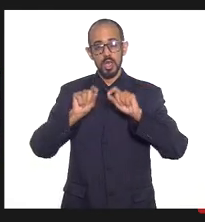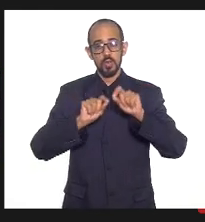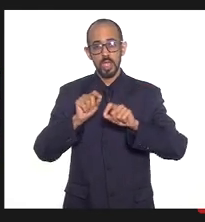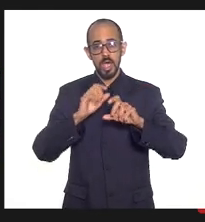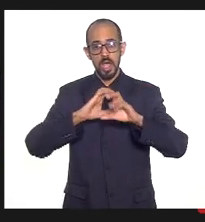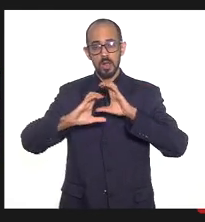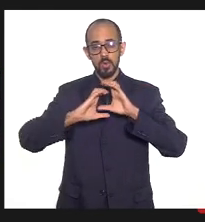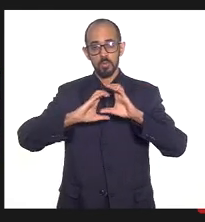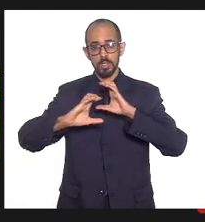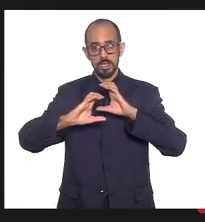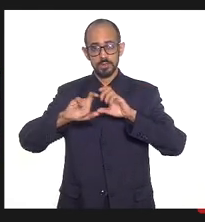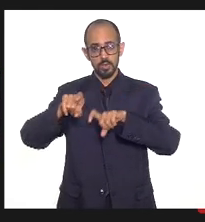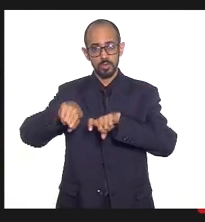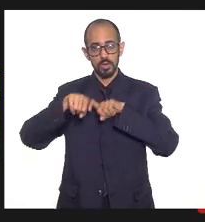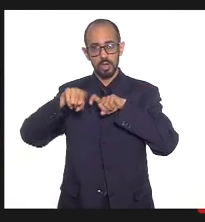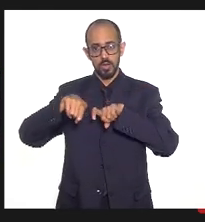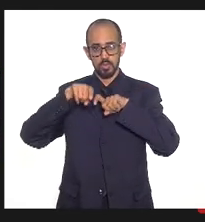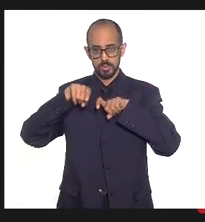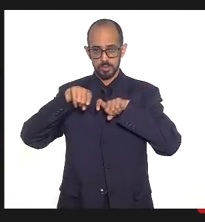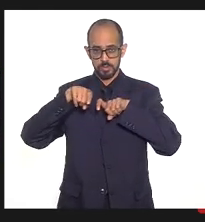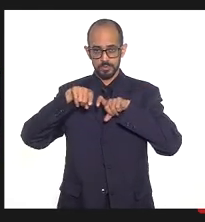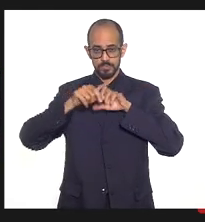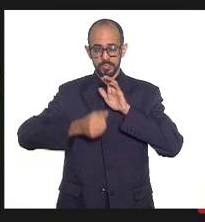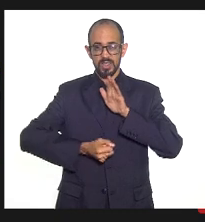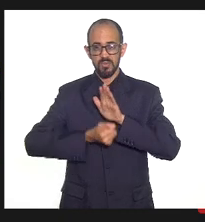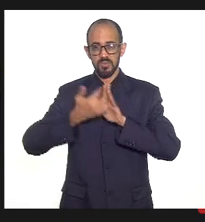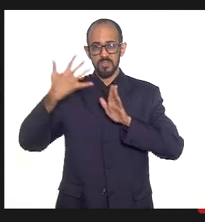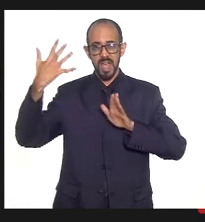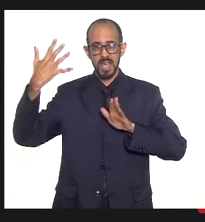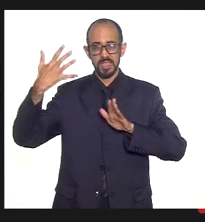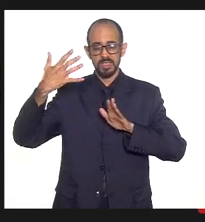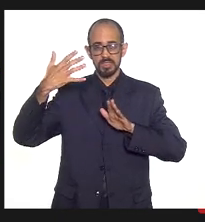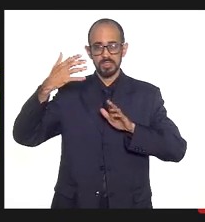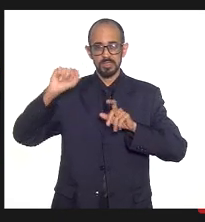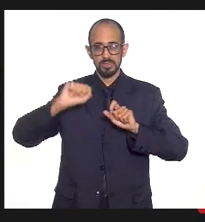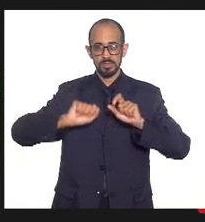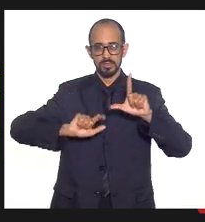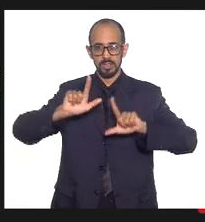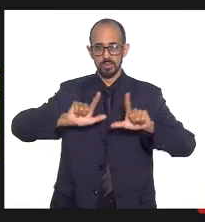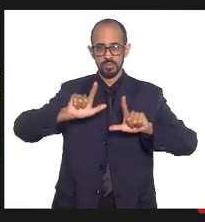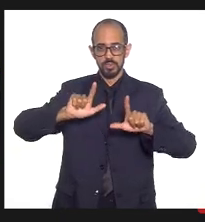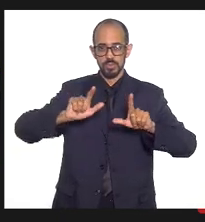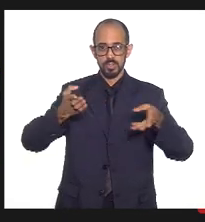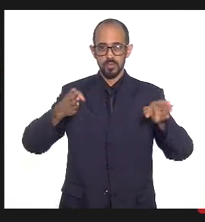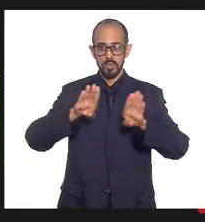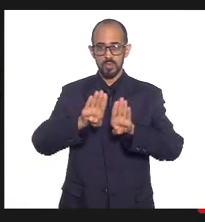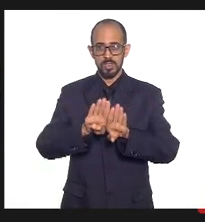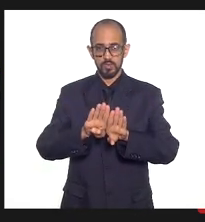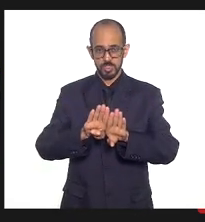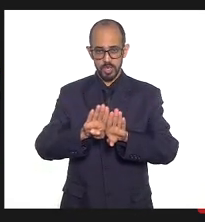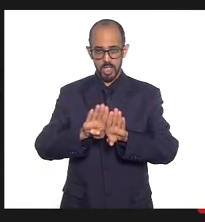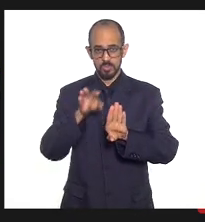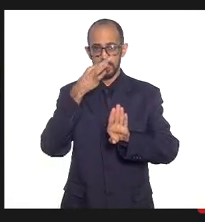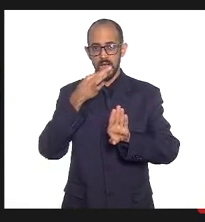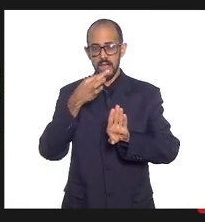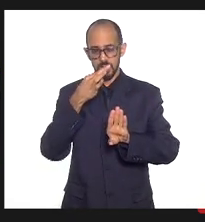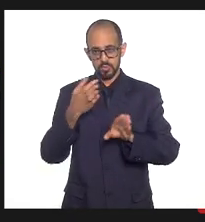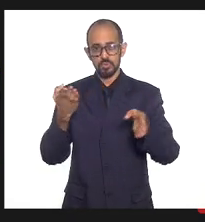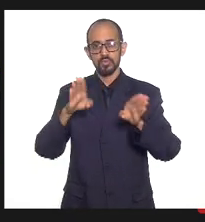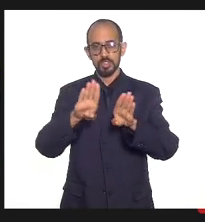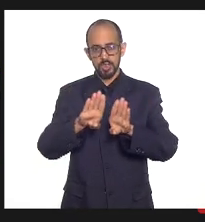comunicação no interior do Estado. São dezenas e dezenas de veículos que estão sendo fechados. É uma massa